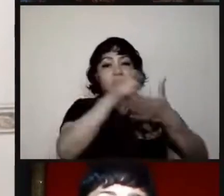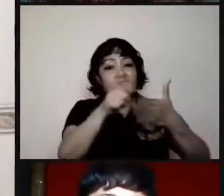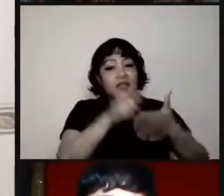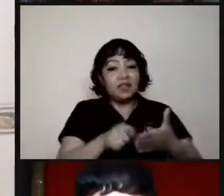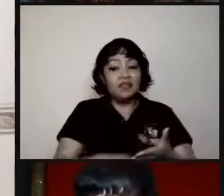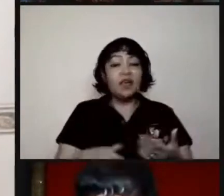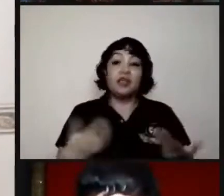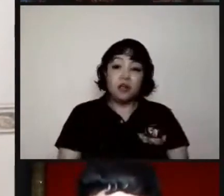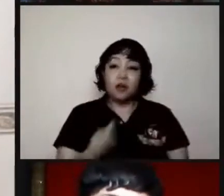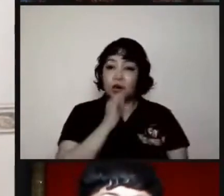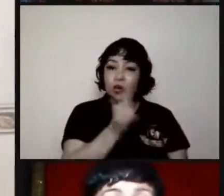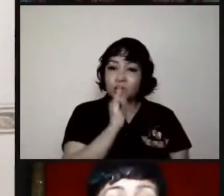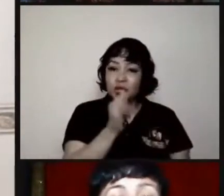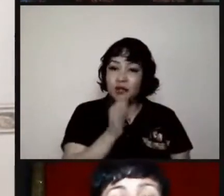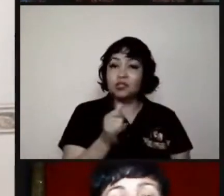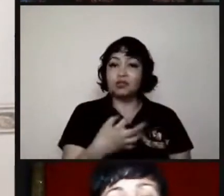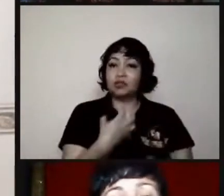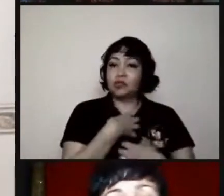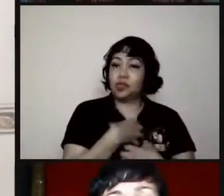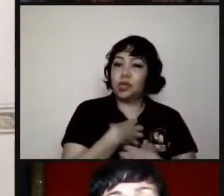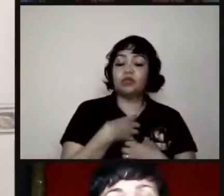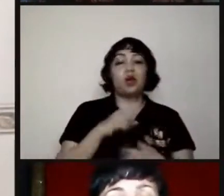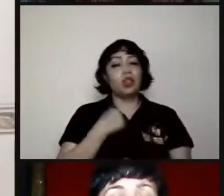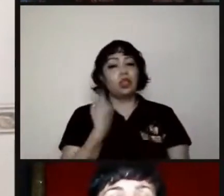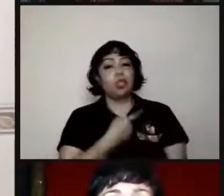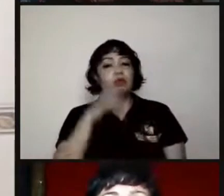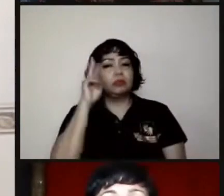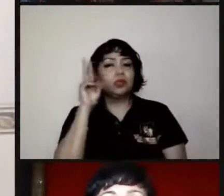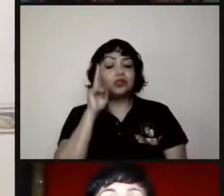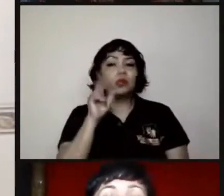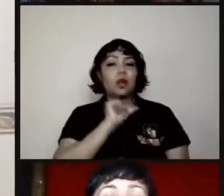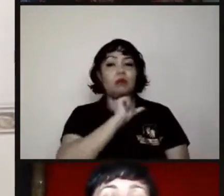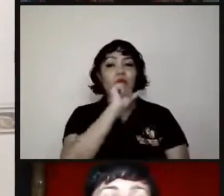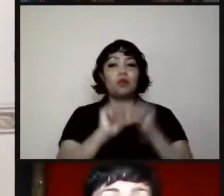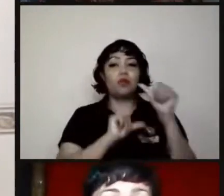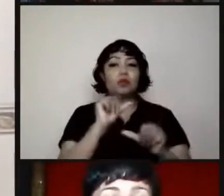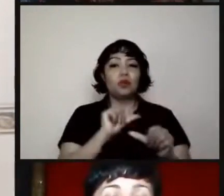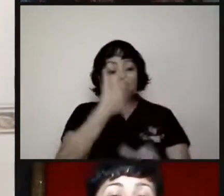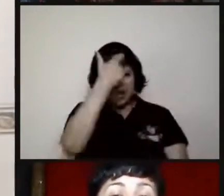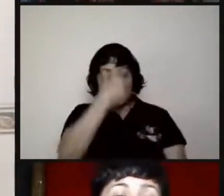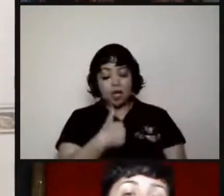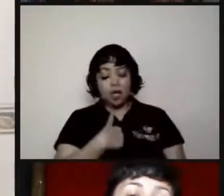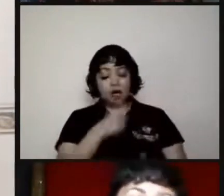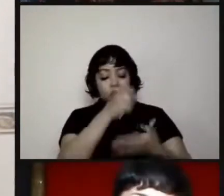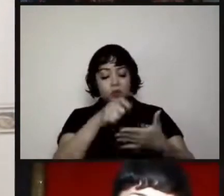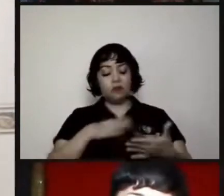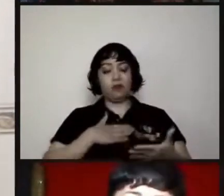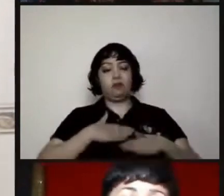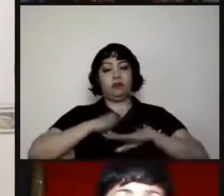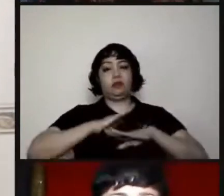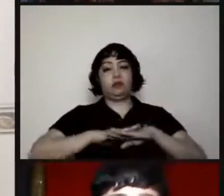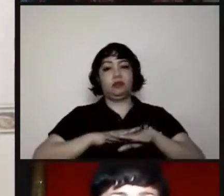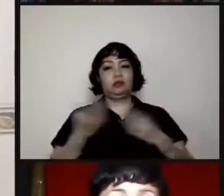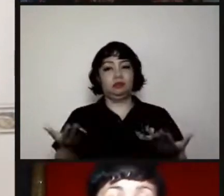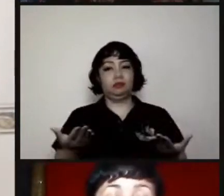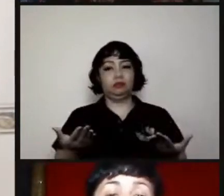nossa narrativa mude, né? A nossa história sendo contada por nós mesmos. Porque até pouco tempo, né,